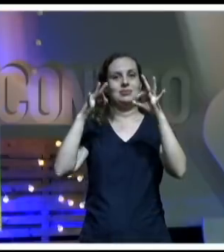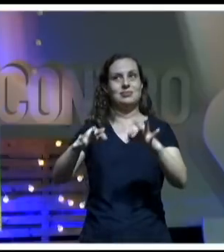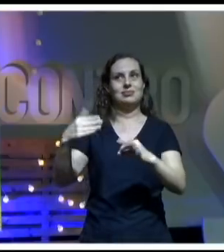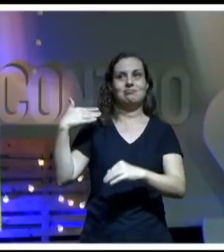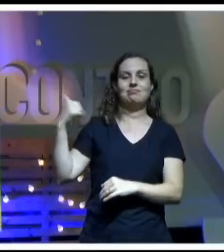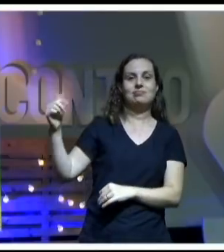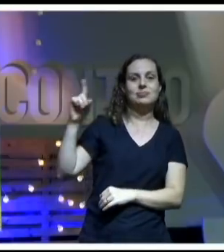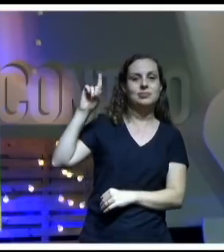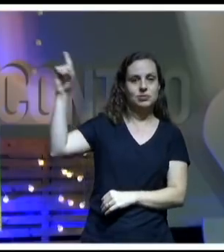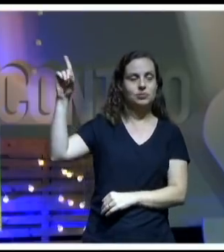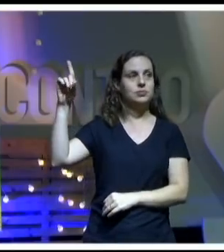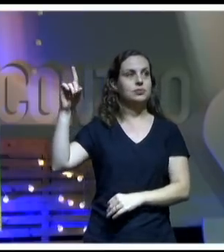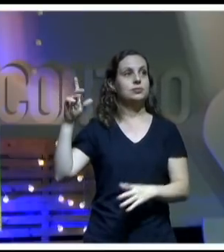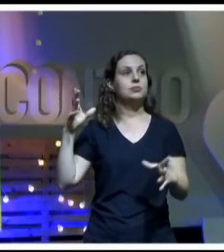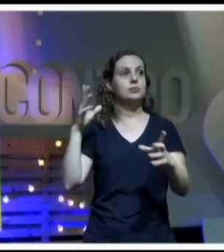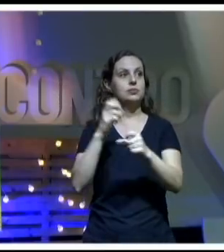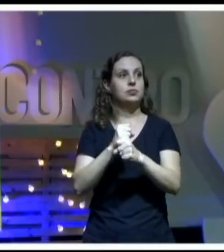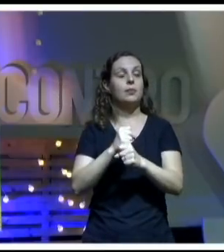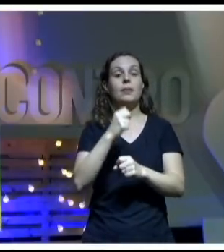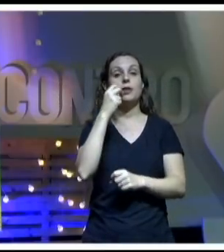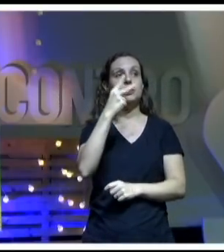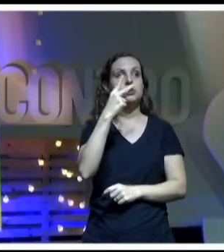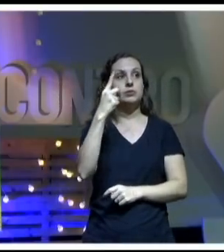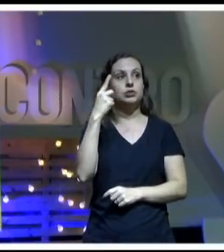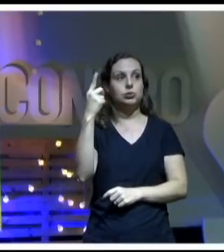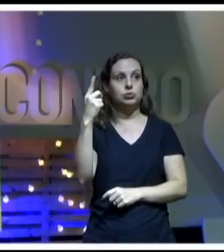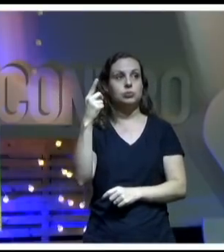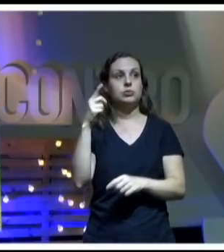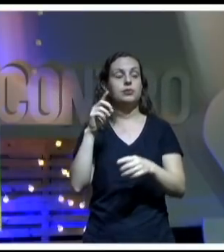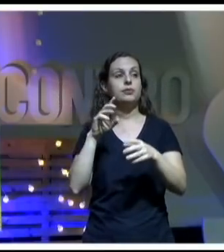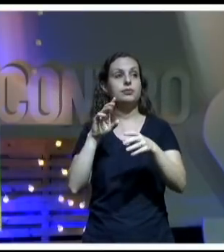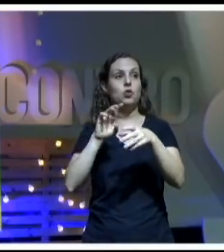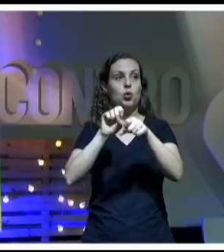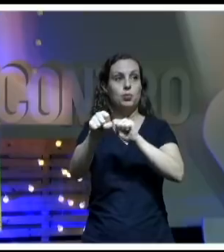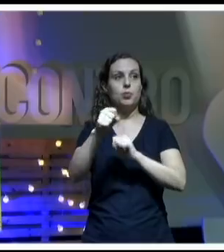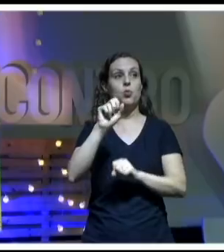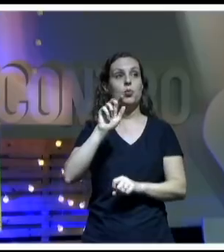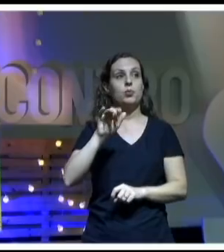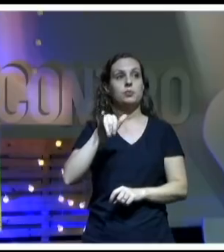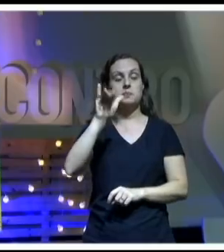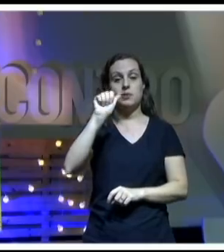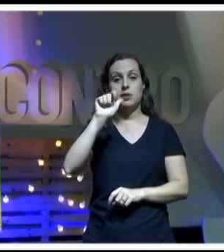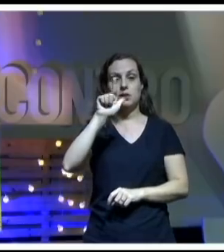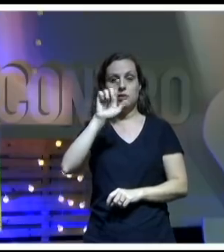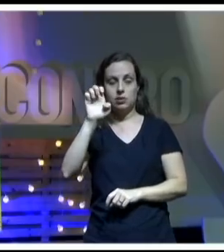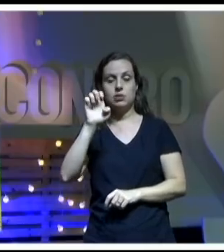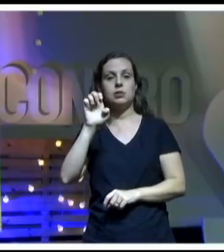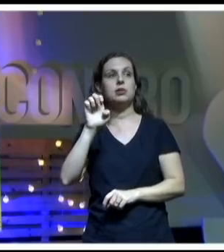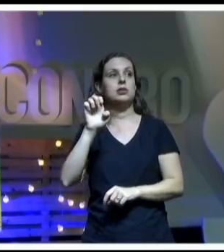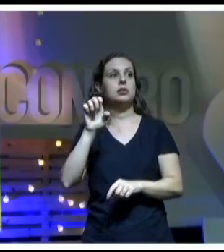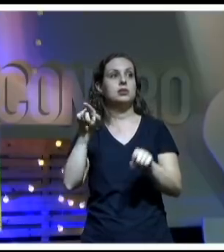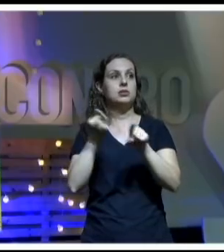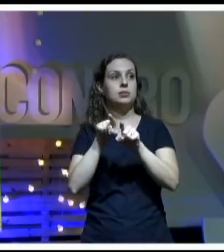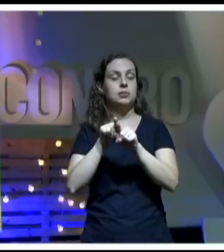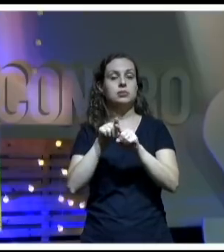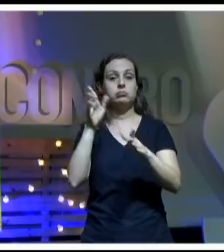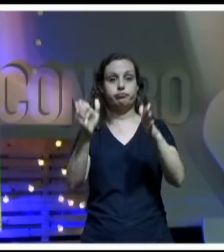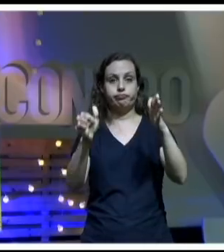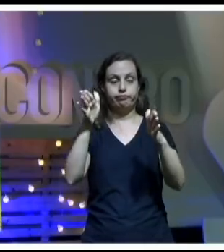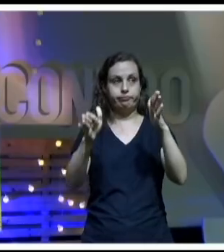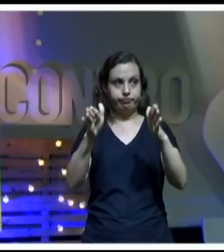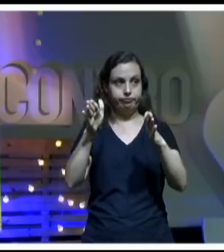que lhe dá dos 221 que se formaram no ie o college entre 1745 em 1775